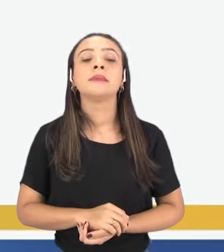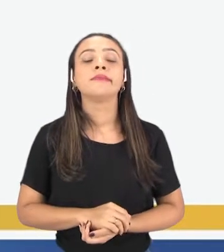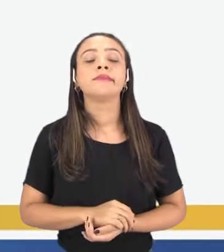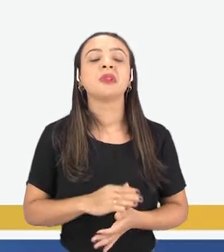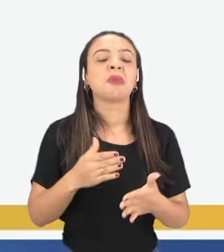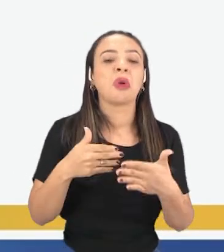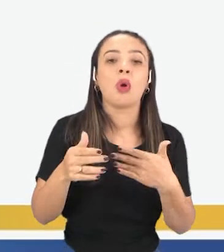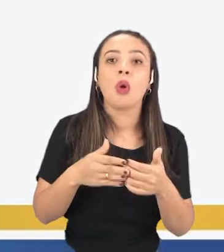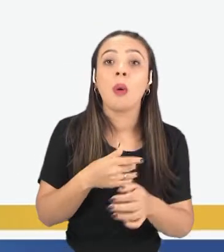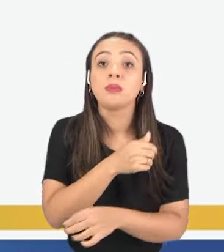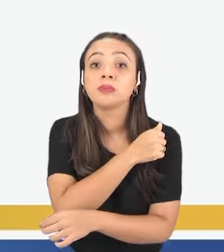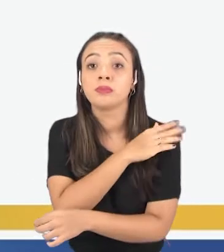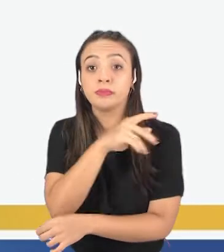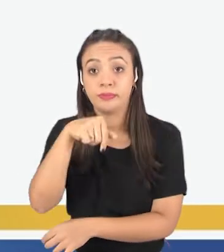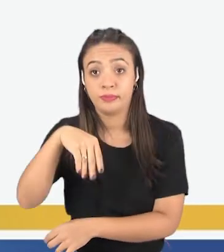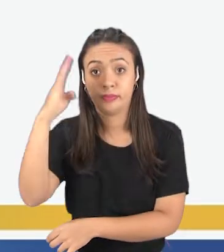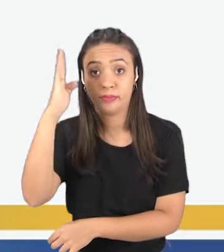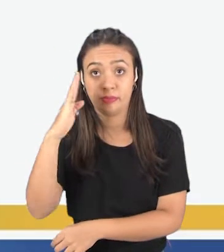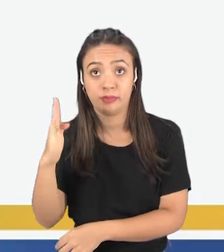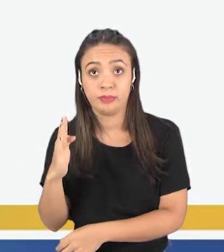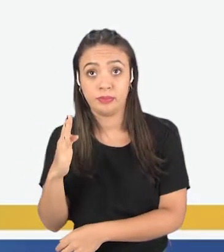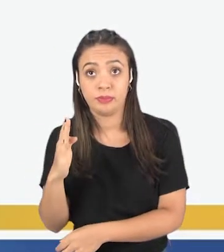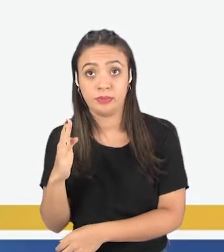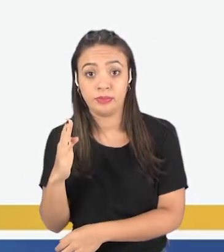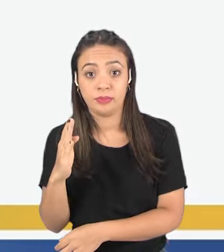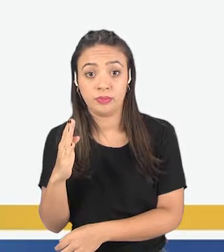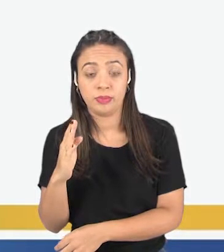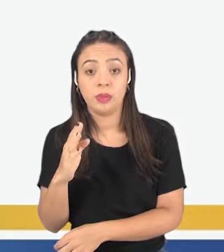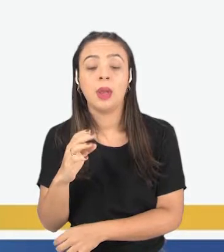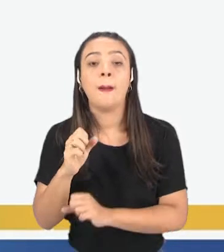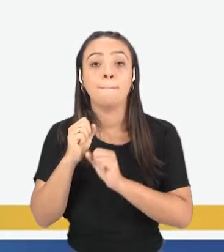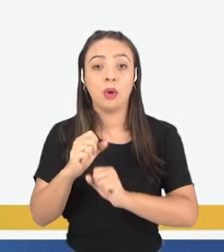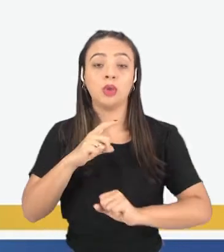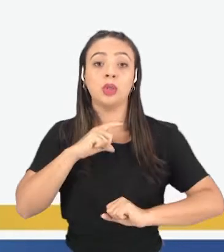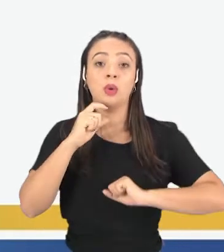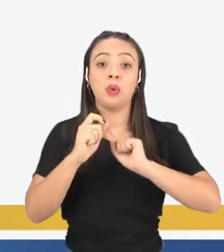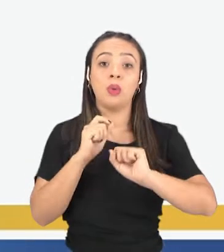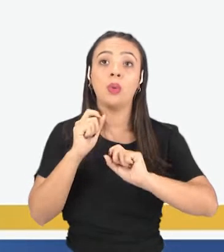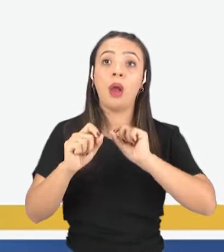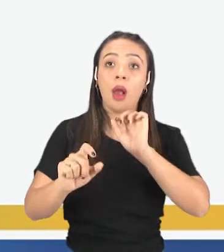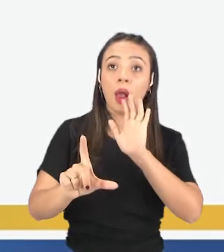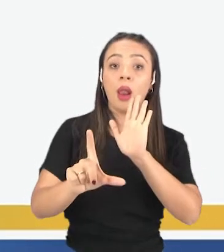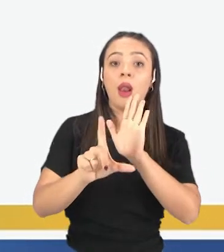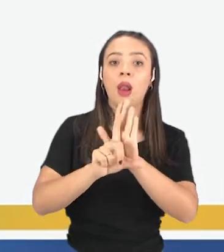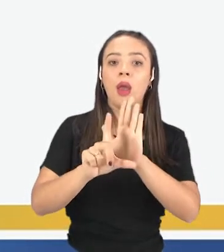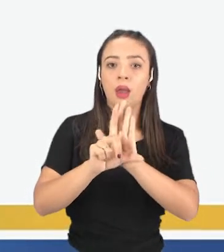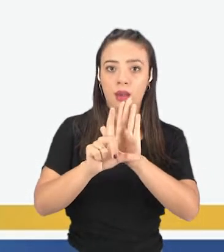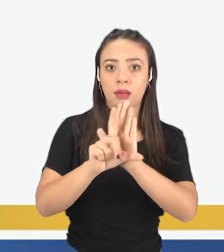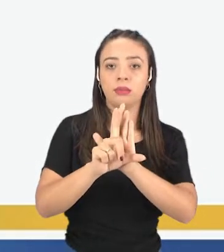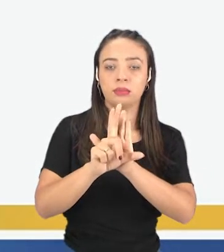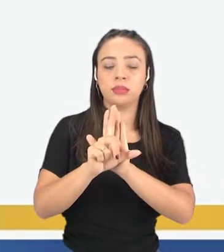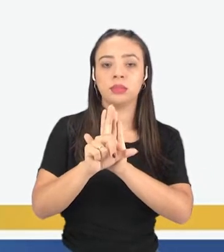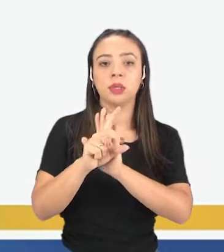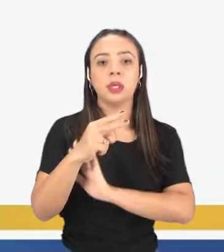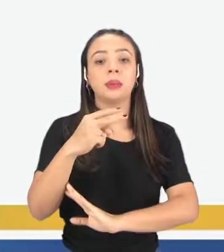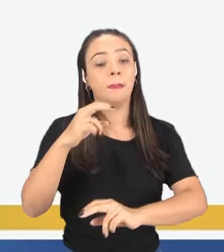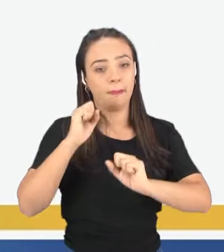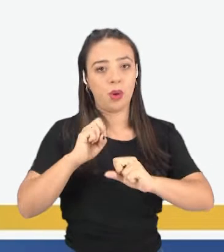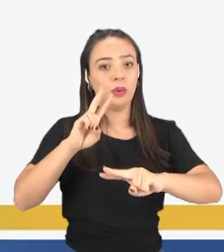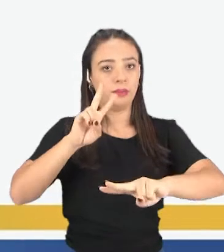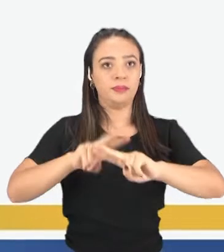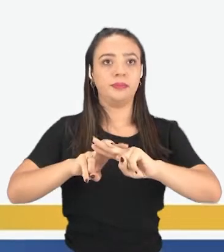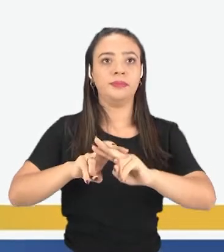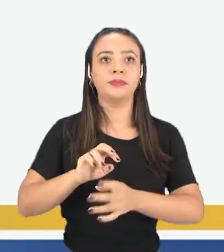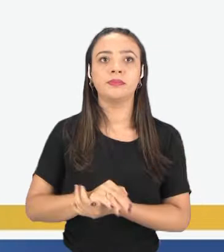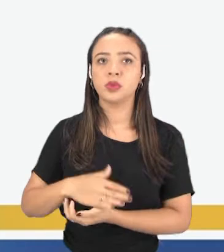Qualquer preconceito no Brasil pode ser punido com medidas judiciais. Vamos ver essa tirinha da Mafalda? Gostou,